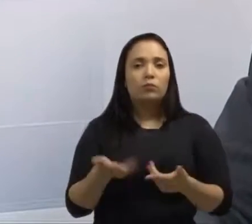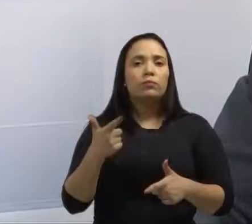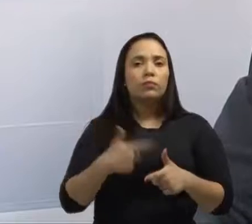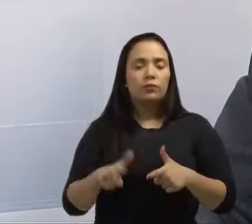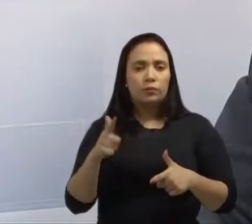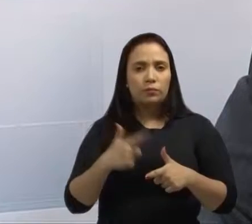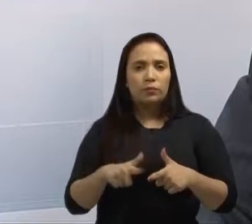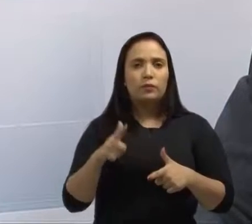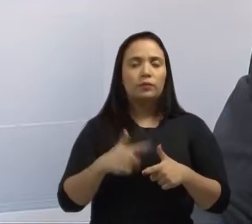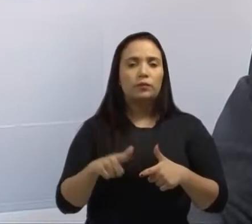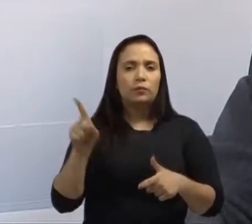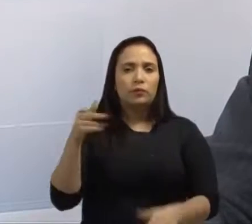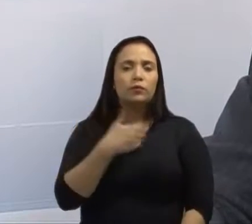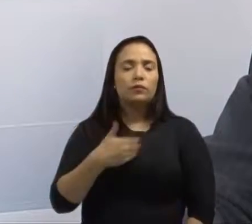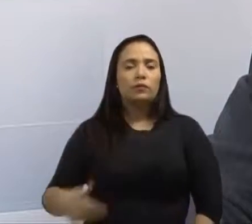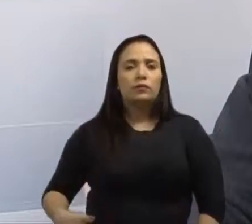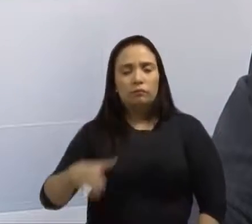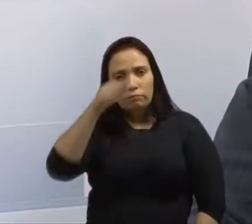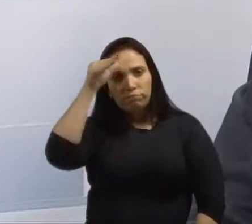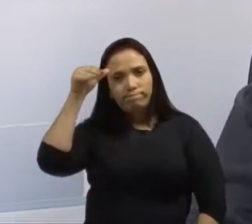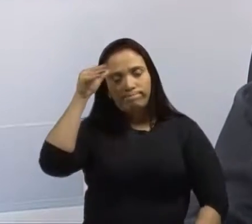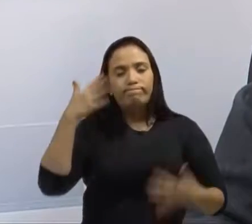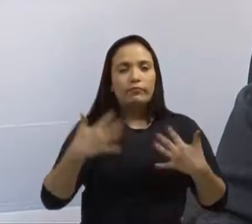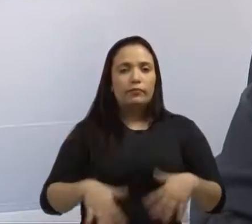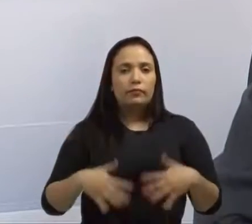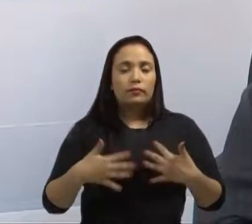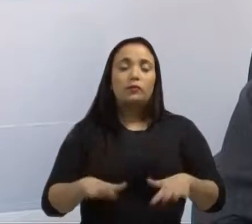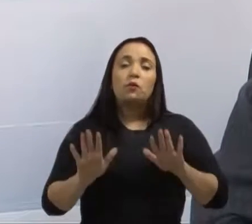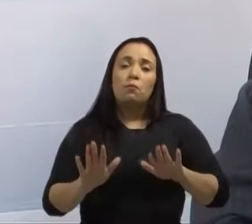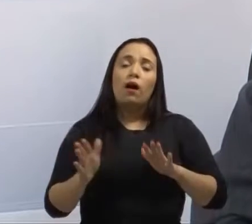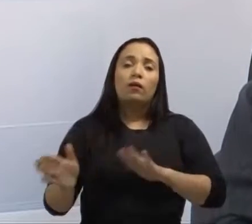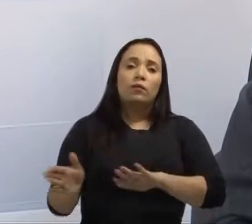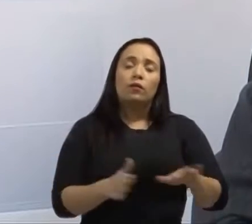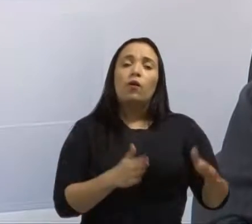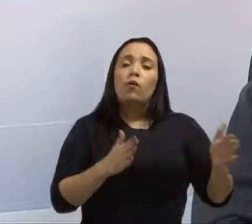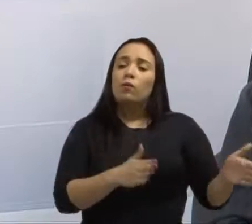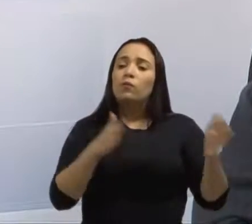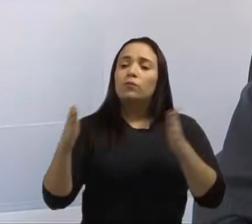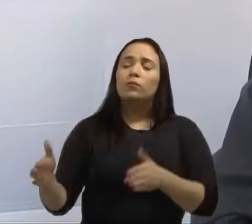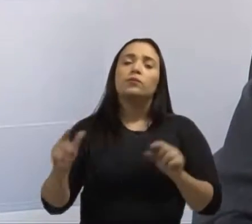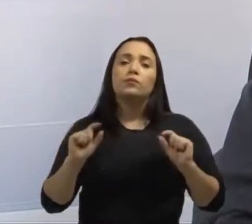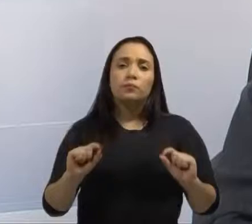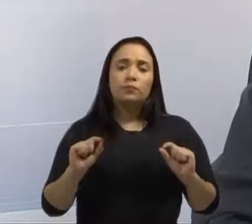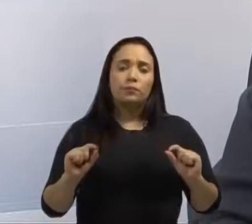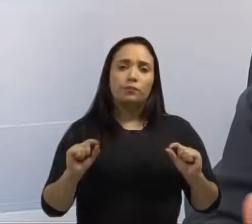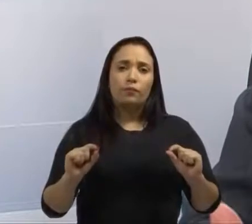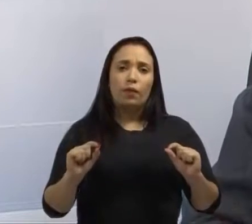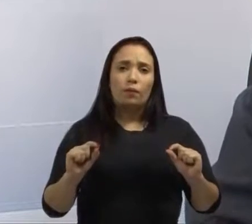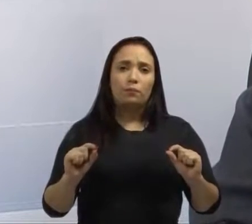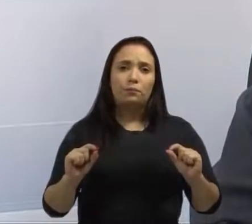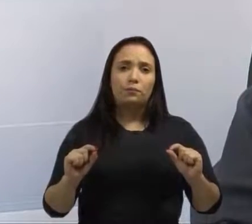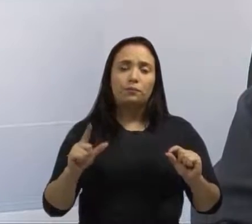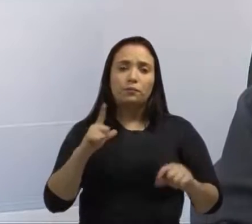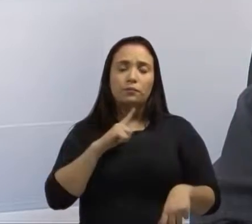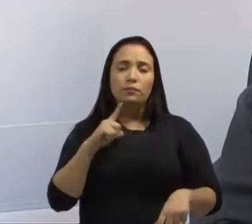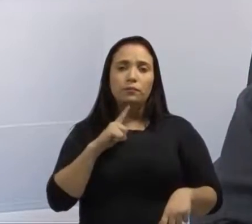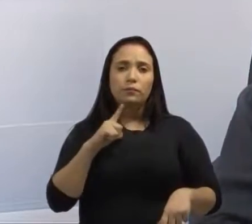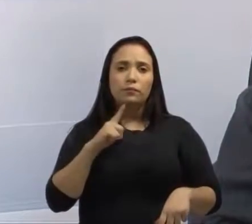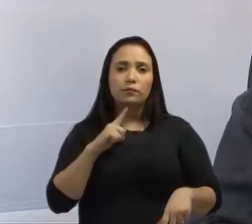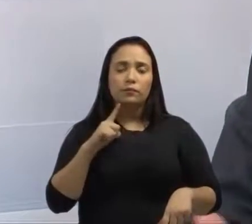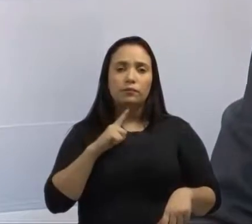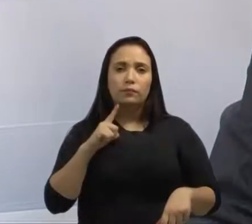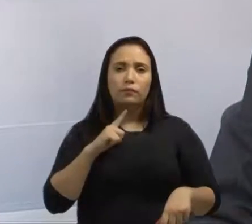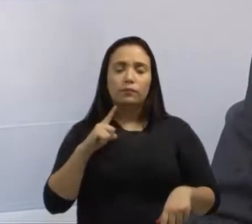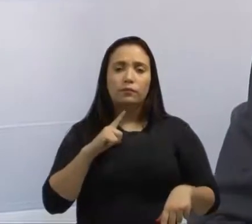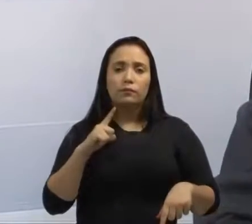problemática para o governador Camilo Santana. Agora, do outro lado, você tem um fator, para mim, surpreendente.